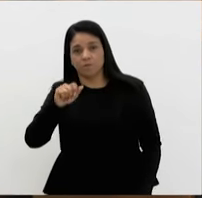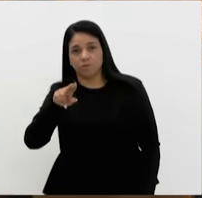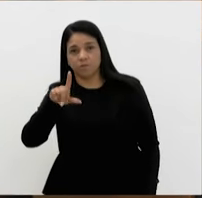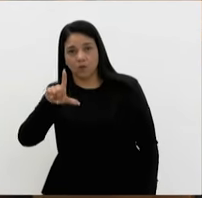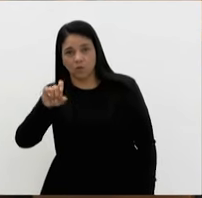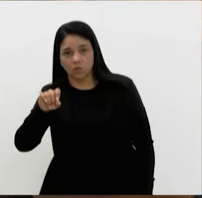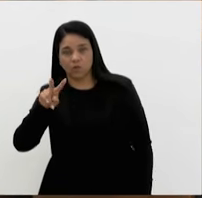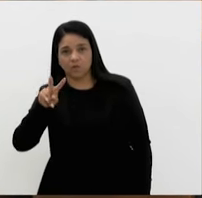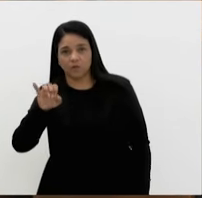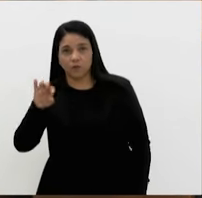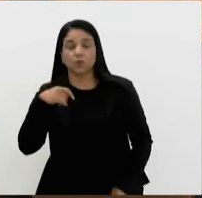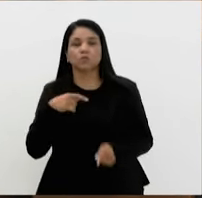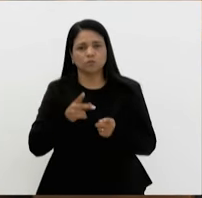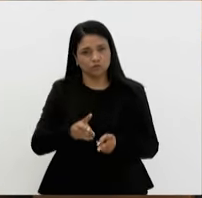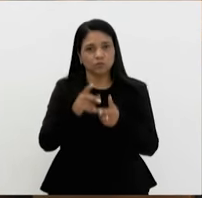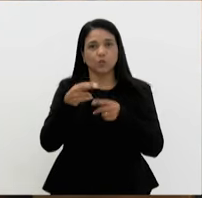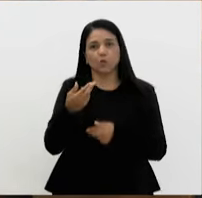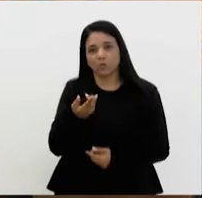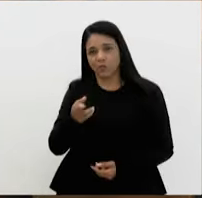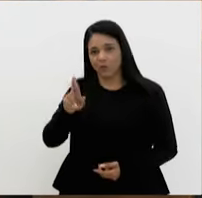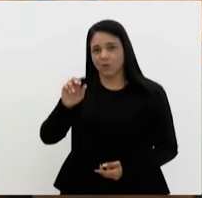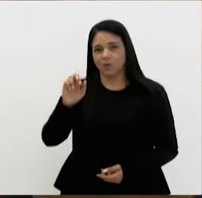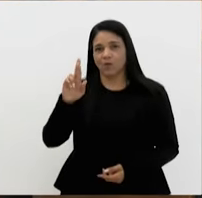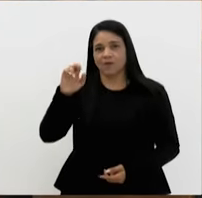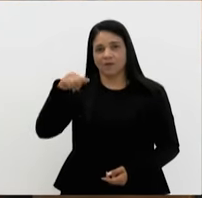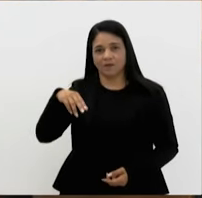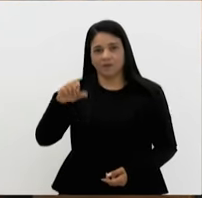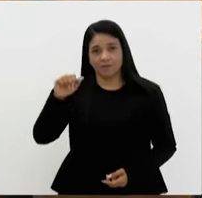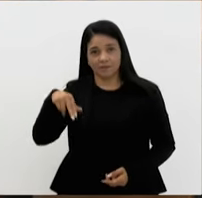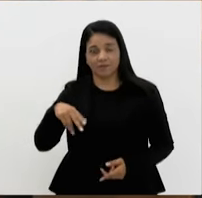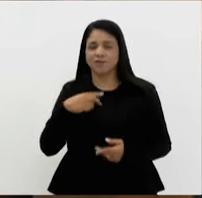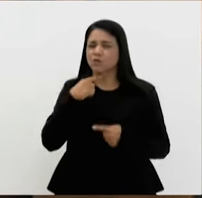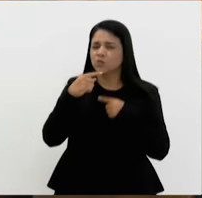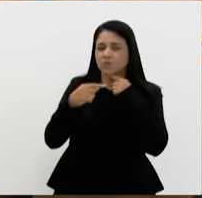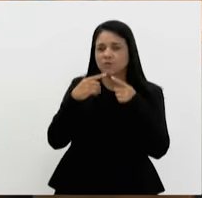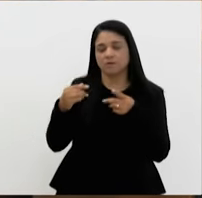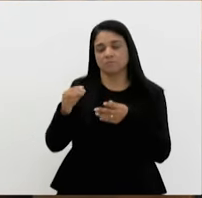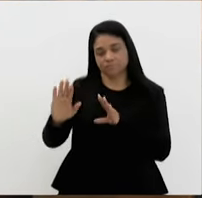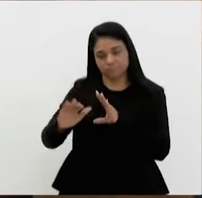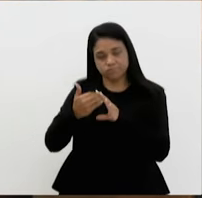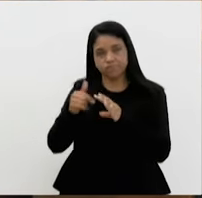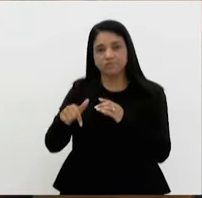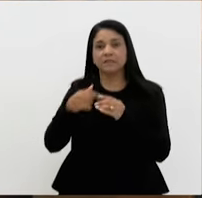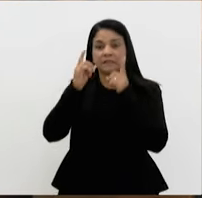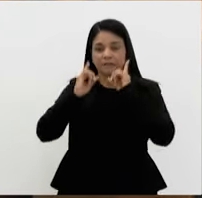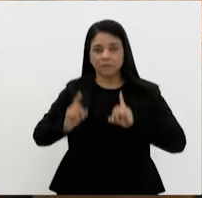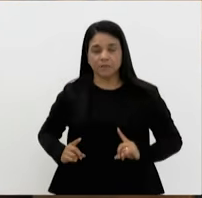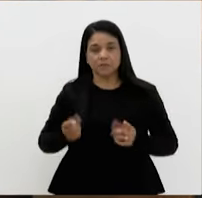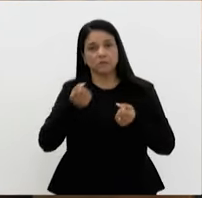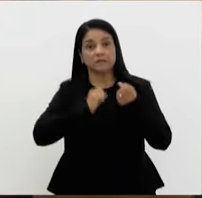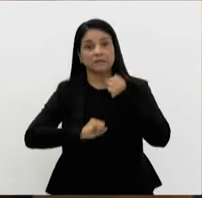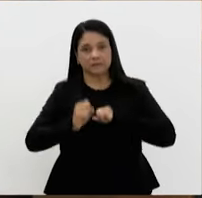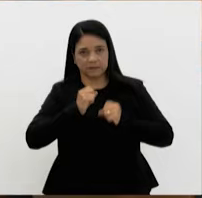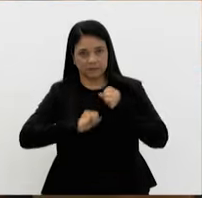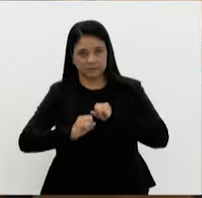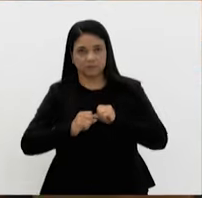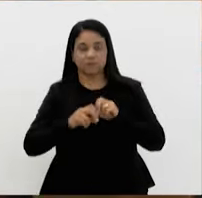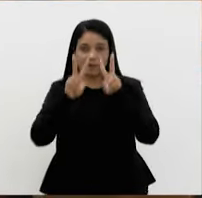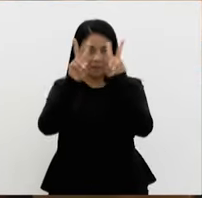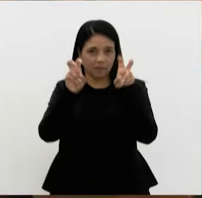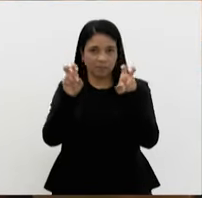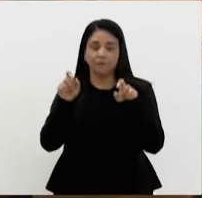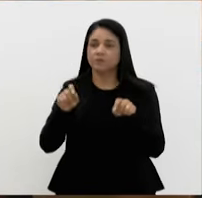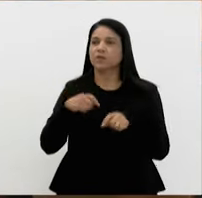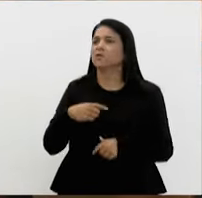Renan Torres. Vai esclarecer algumas dúvidas que foram enviadas para a nossa produção sobre depressão e ansiedade. Olá de novo,